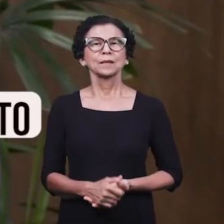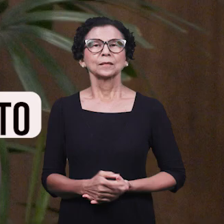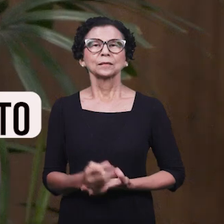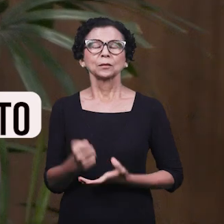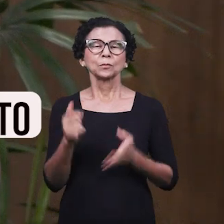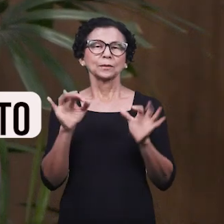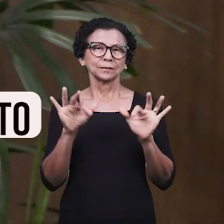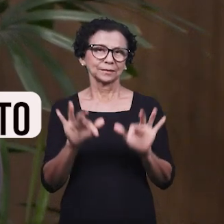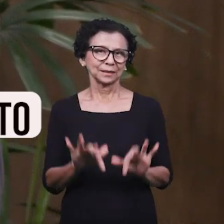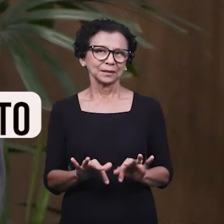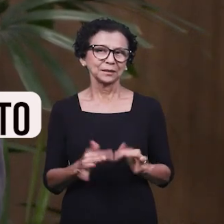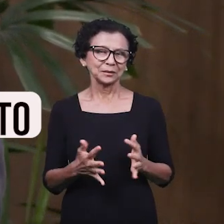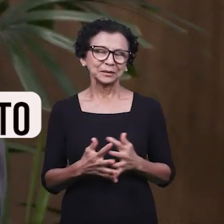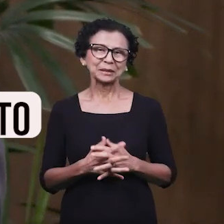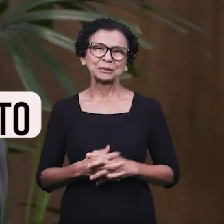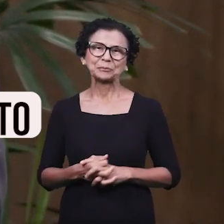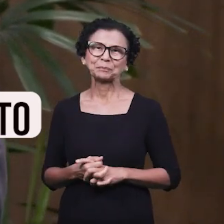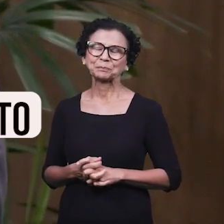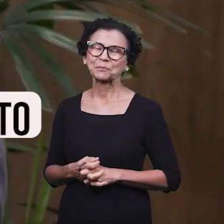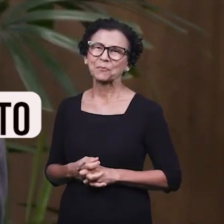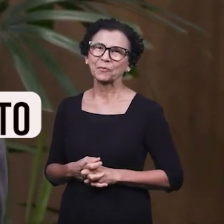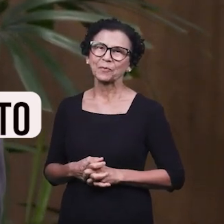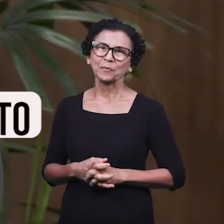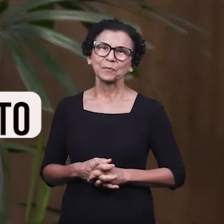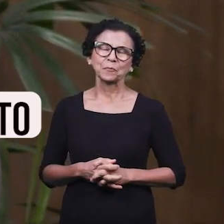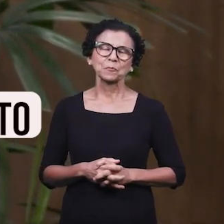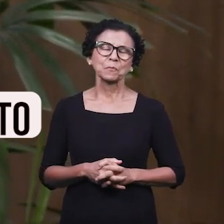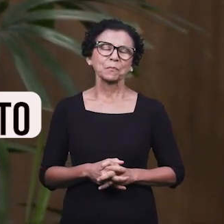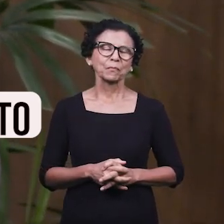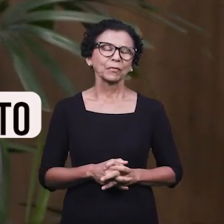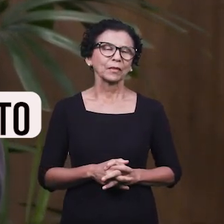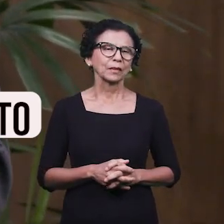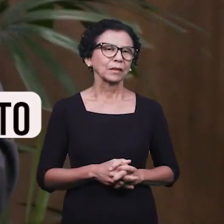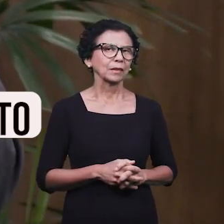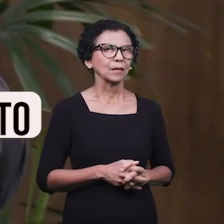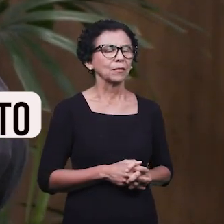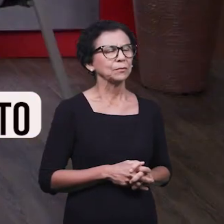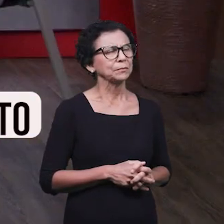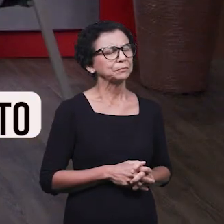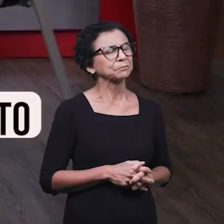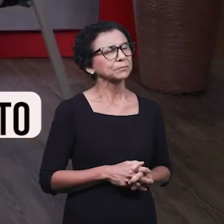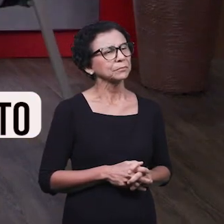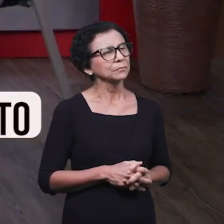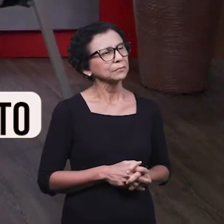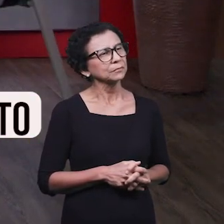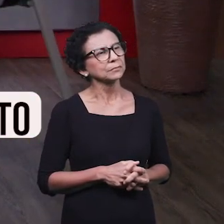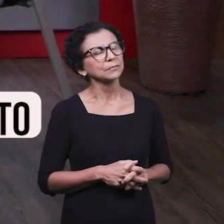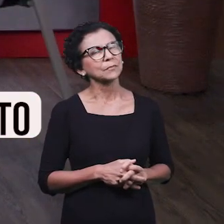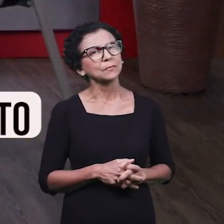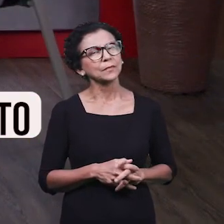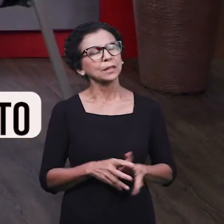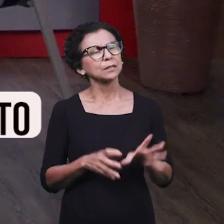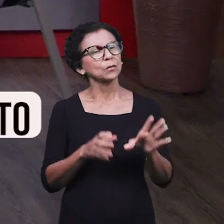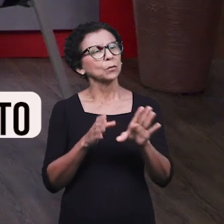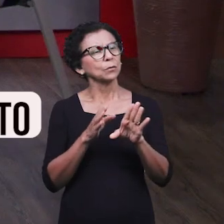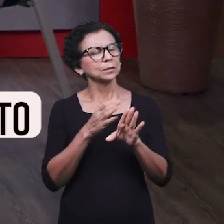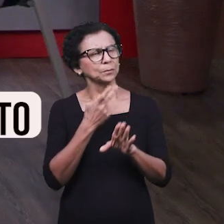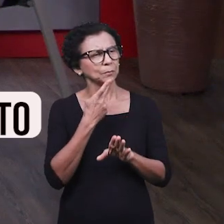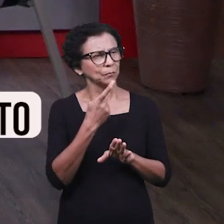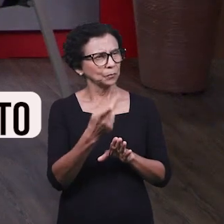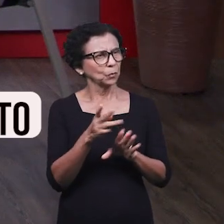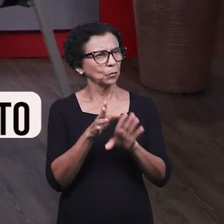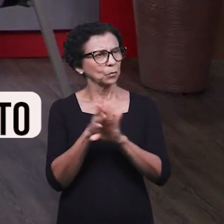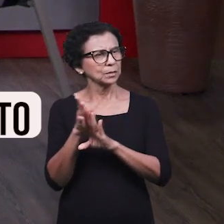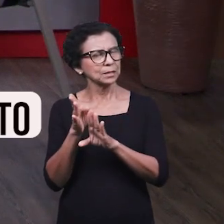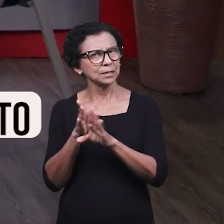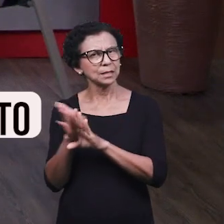né? Você pode deixar para nós aqui uma palavra, né, aos pais, à família, né,